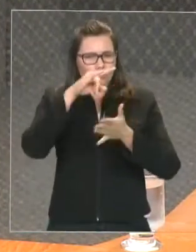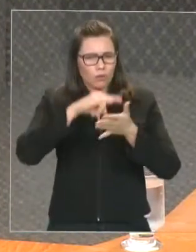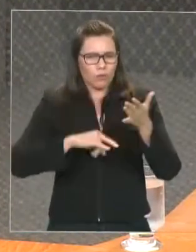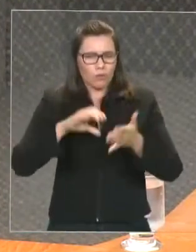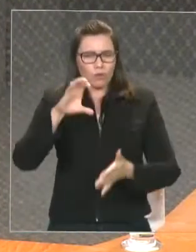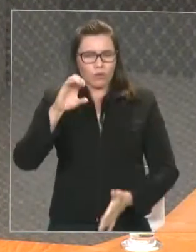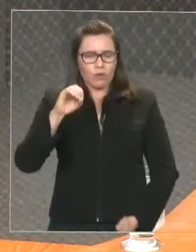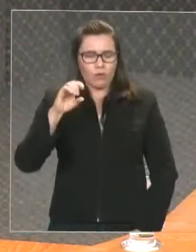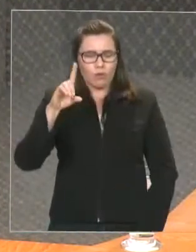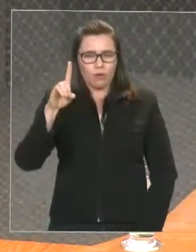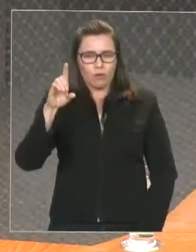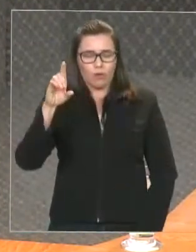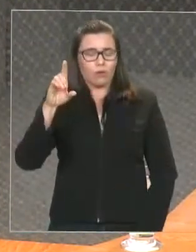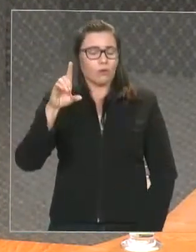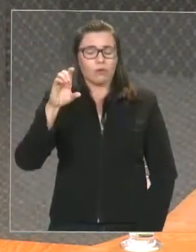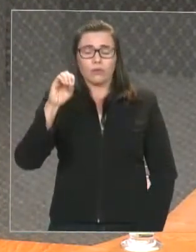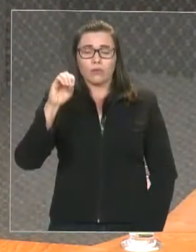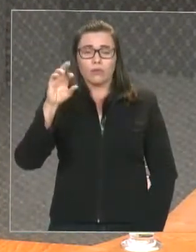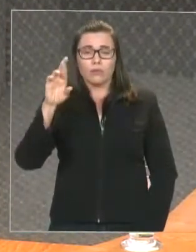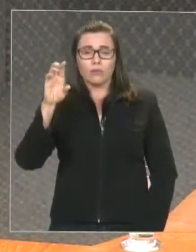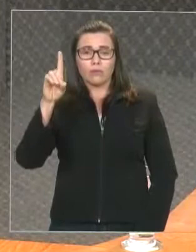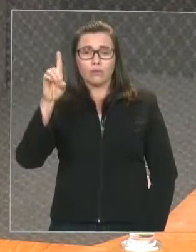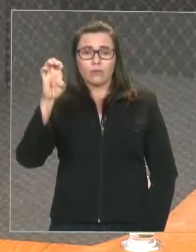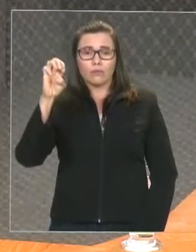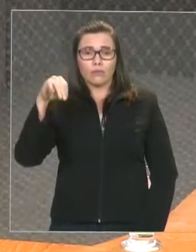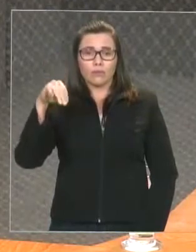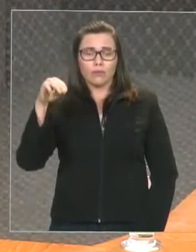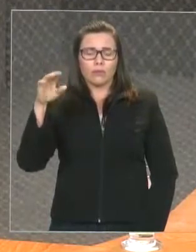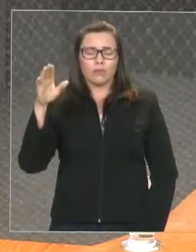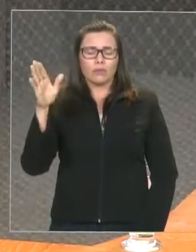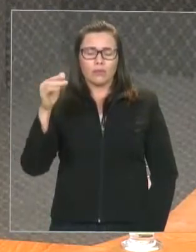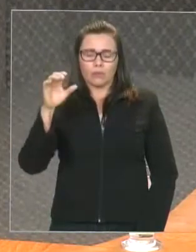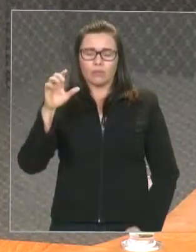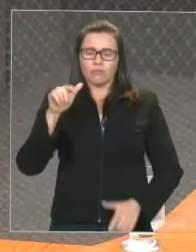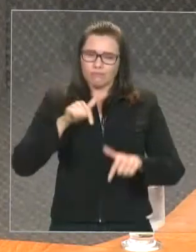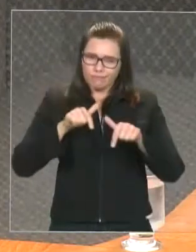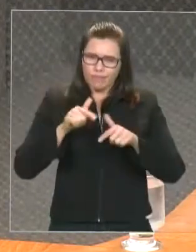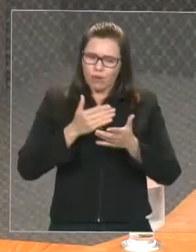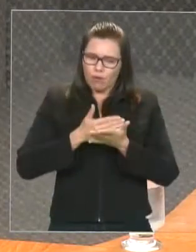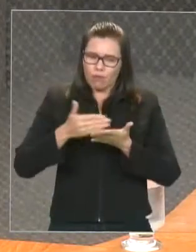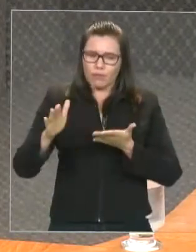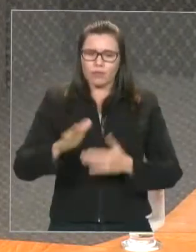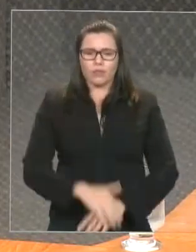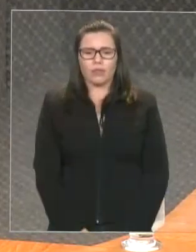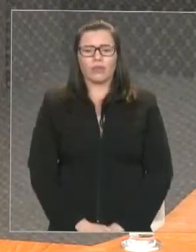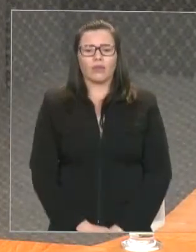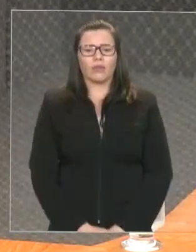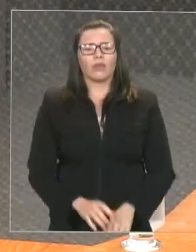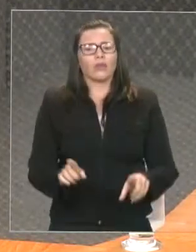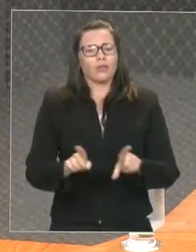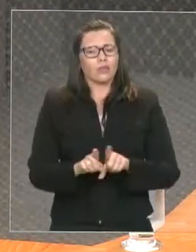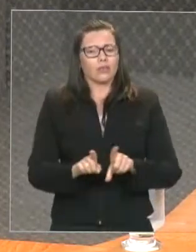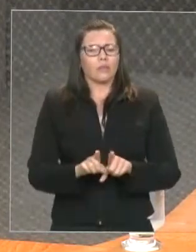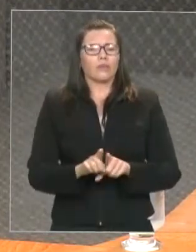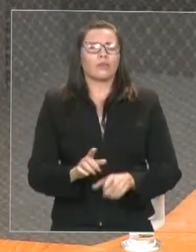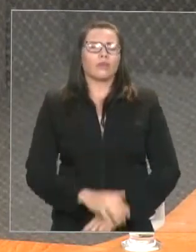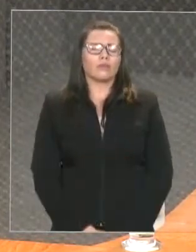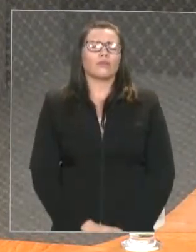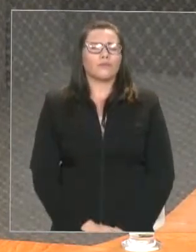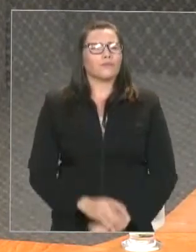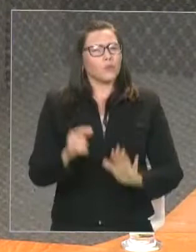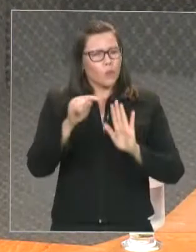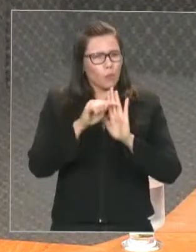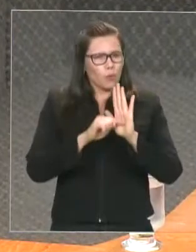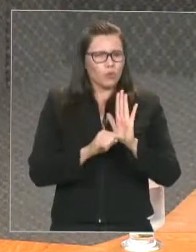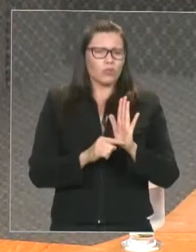recuperação e da MA, na ordem de 5 milhões, como também o início do projeto de do levantamento do projeto para